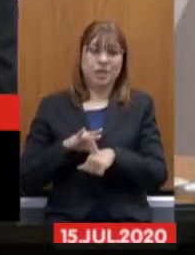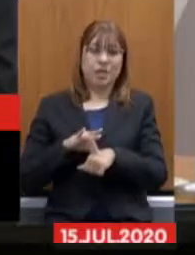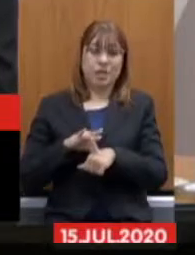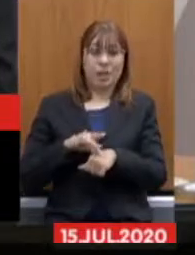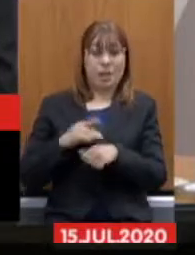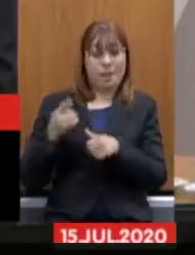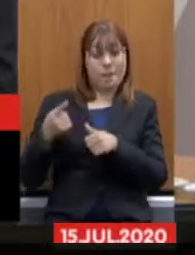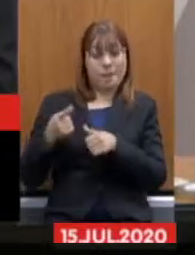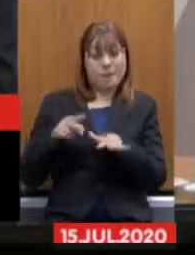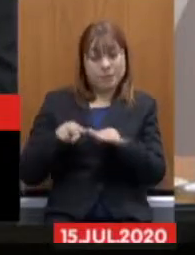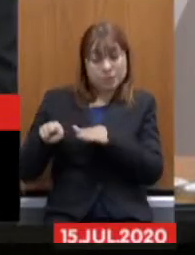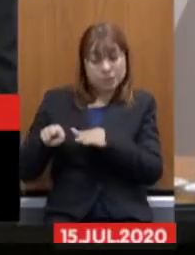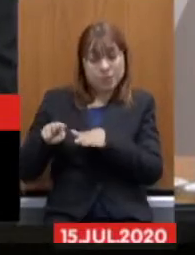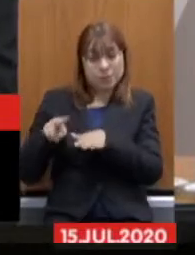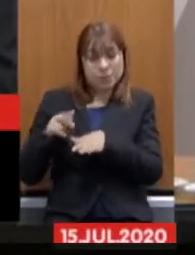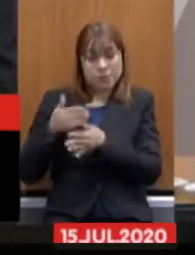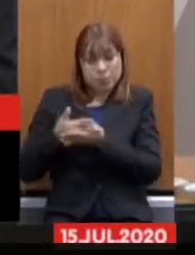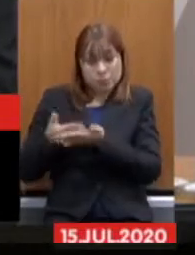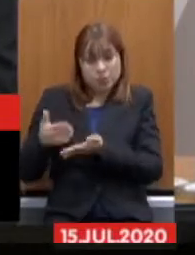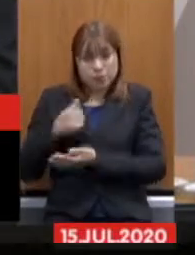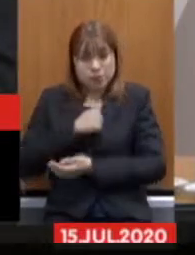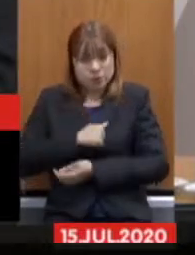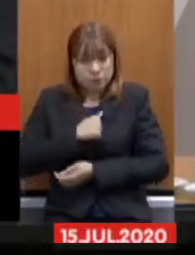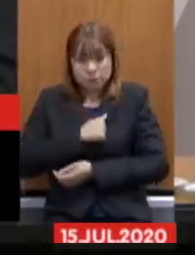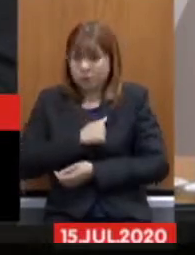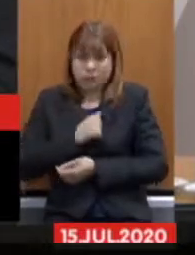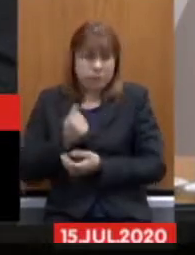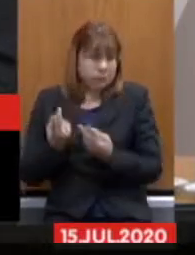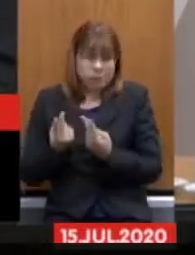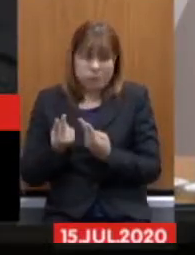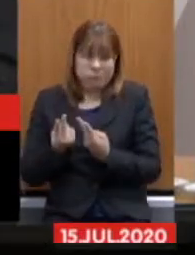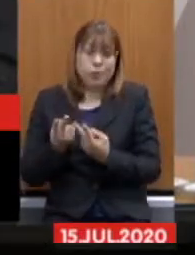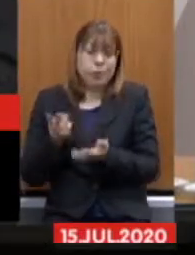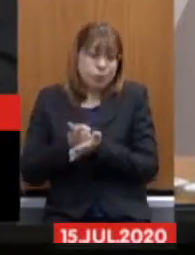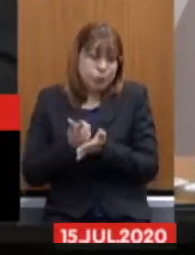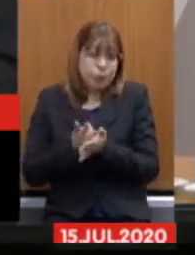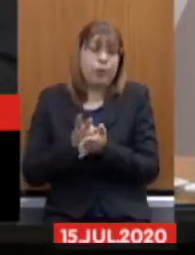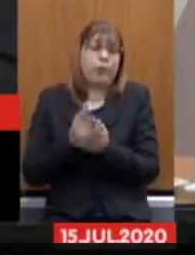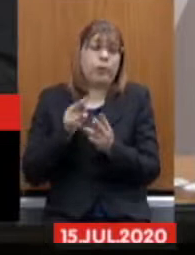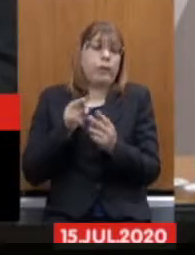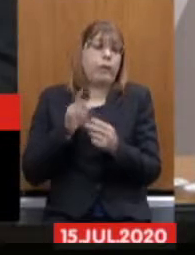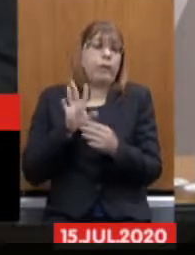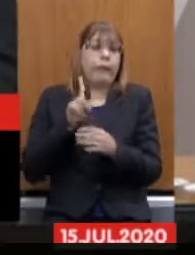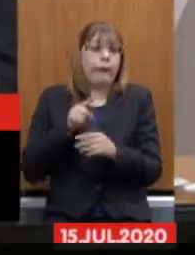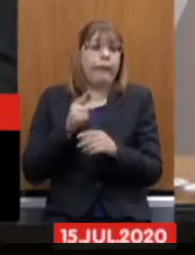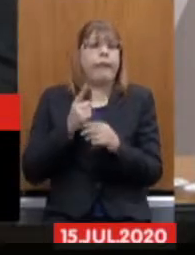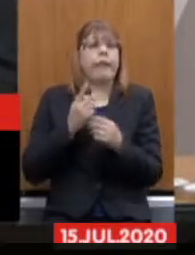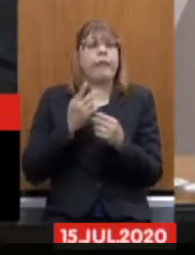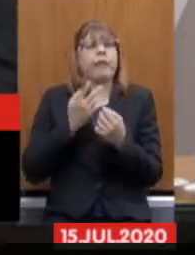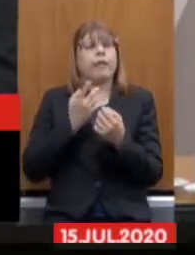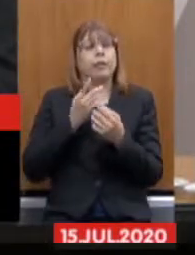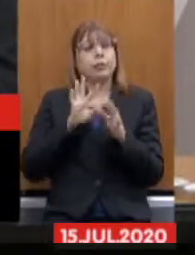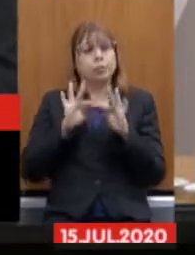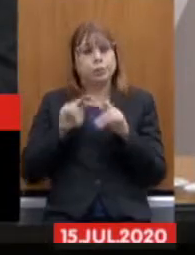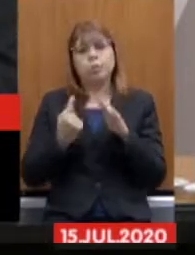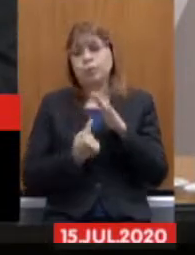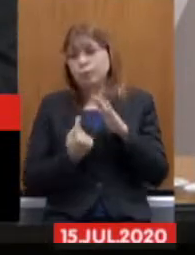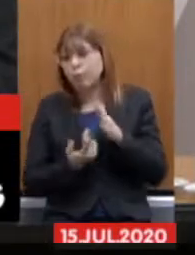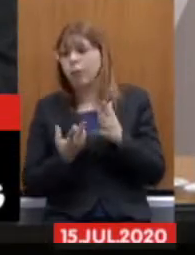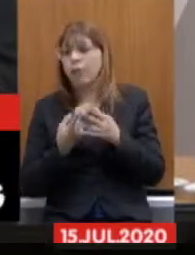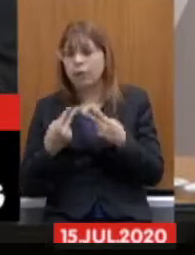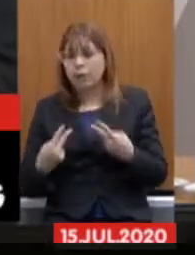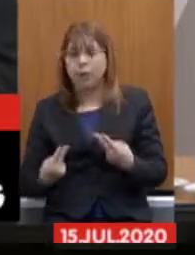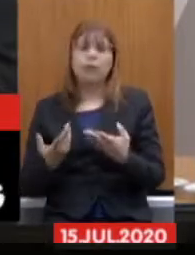semana de agosto nós vamos continuar tendo medidas restritivas que vão ser se a dica certa forma o debate